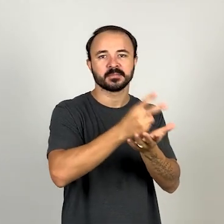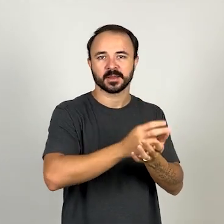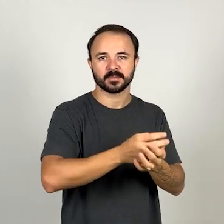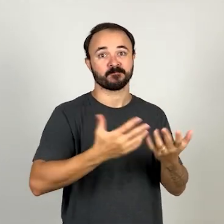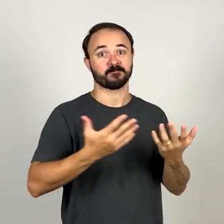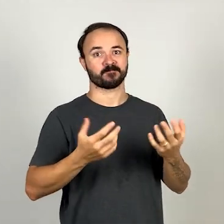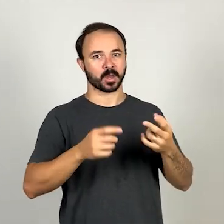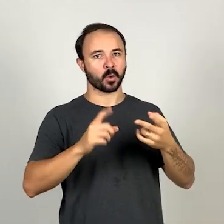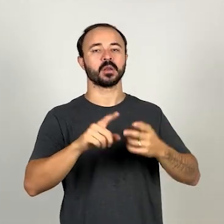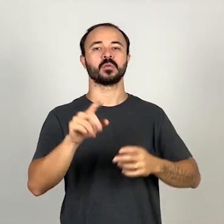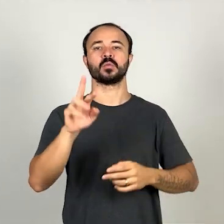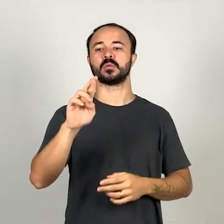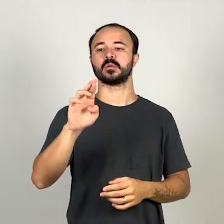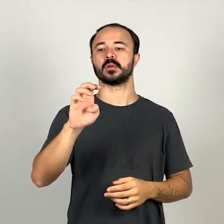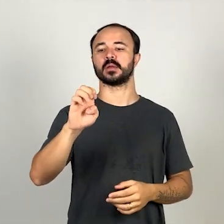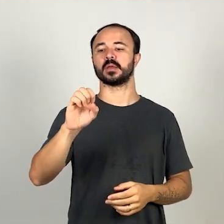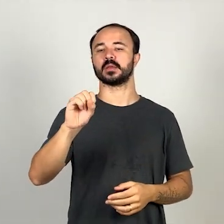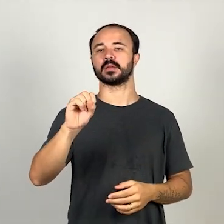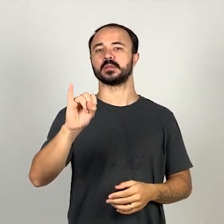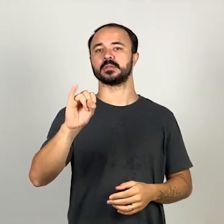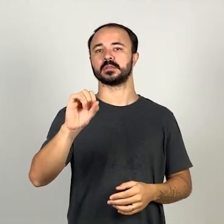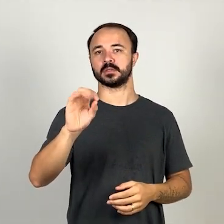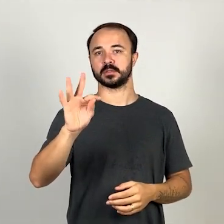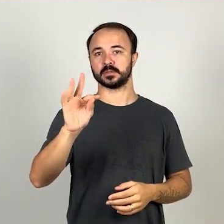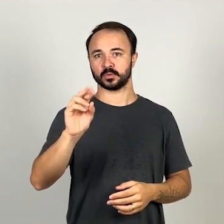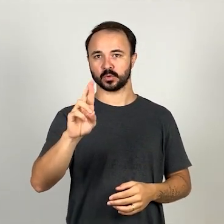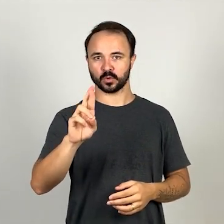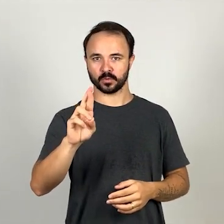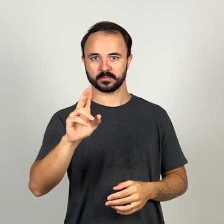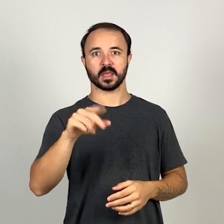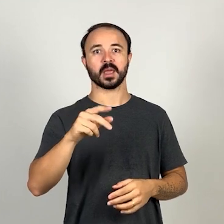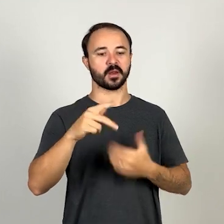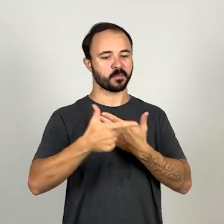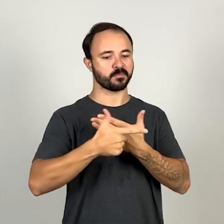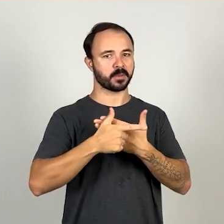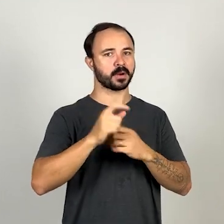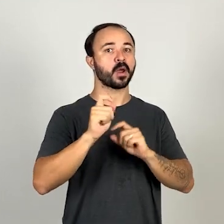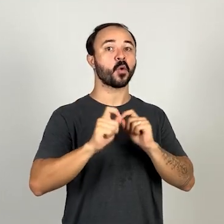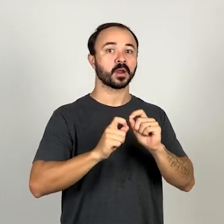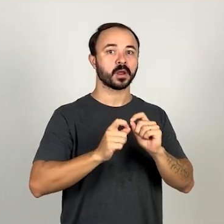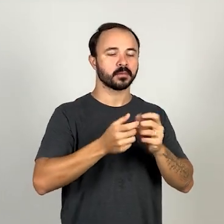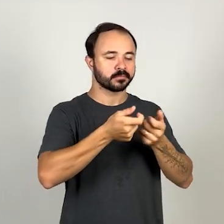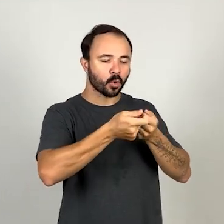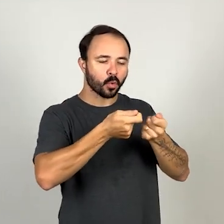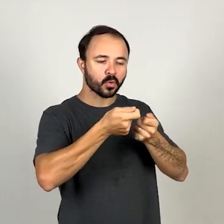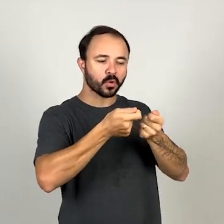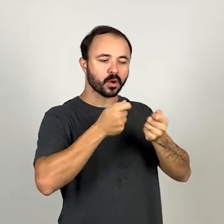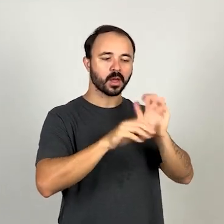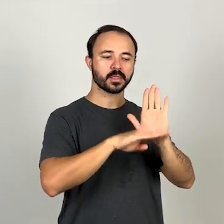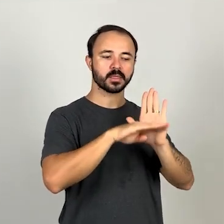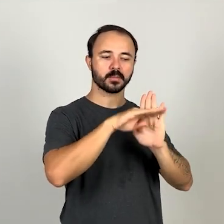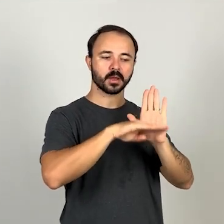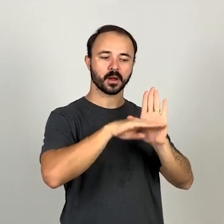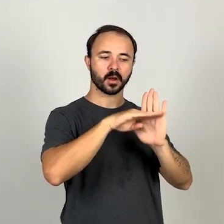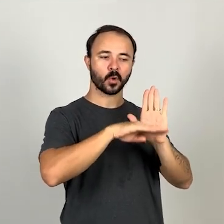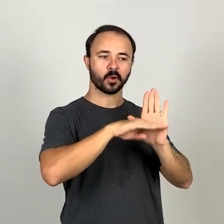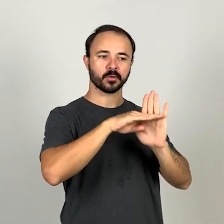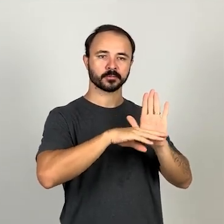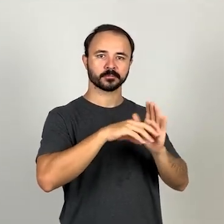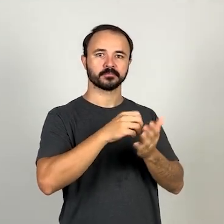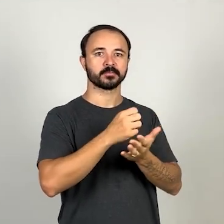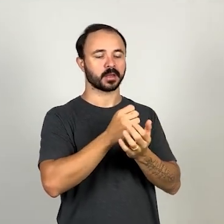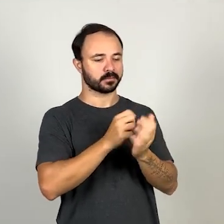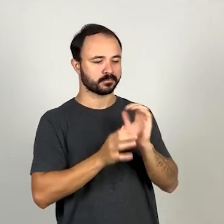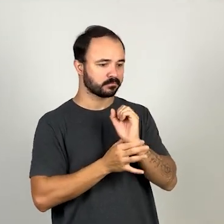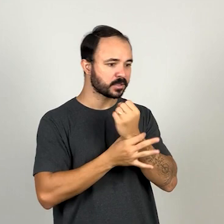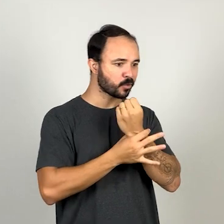aquela placa, aquele processador vai ser iniciada e que essa corrente não seja excedida. Além disso,